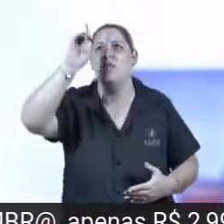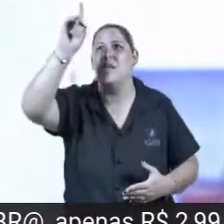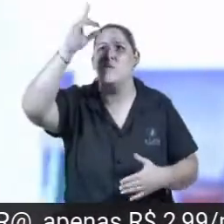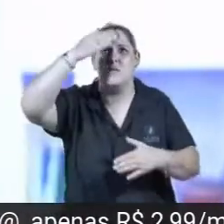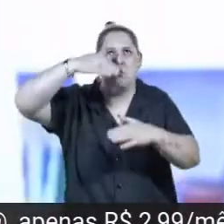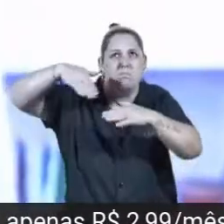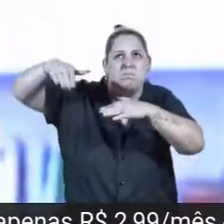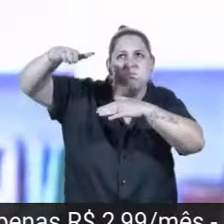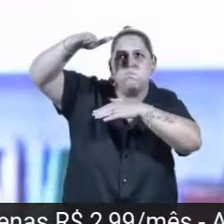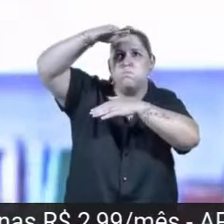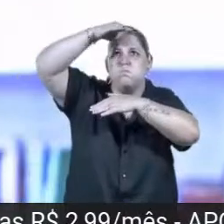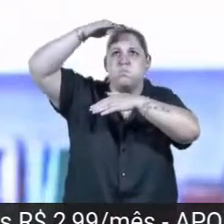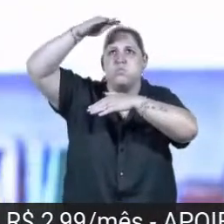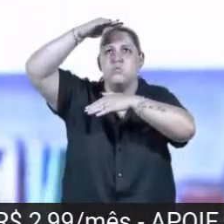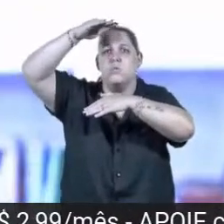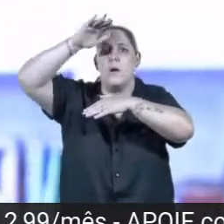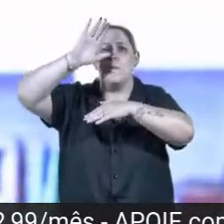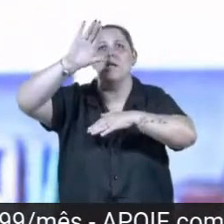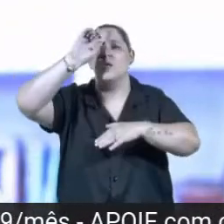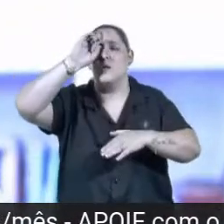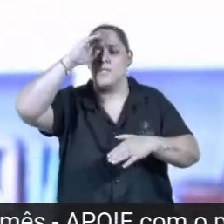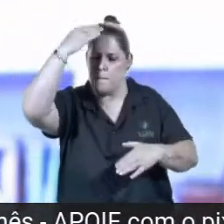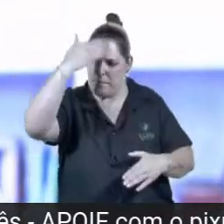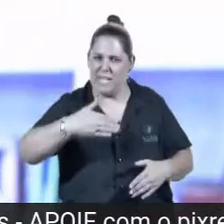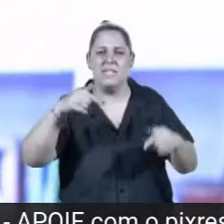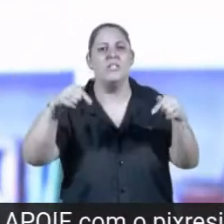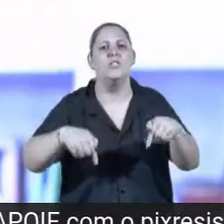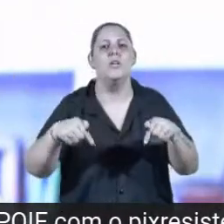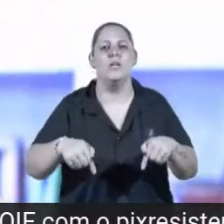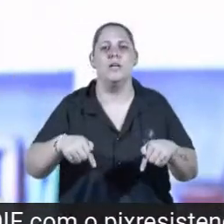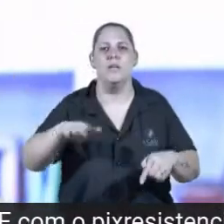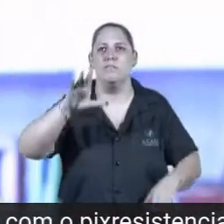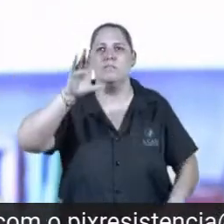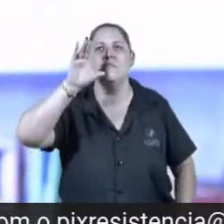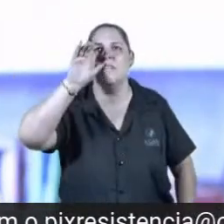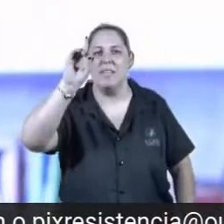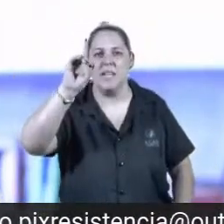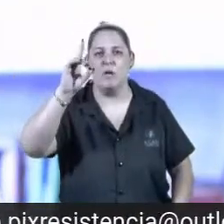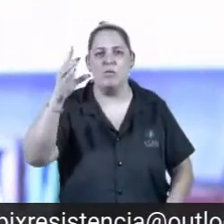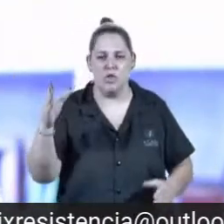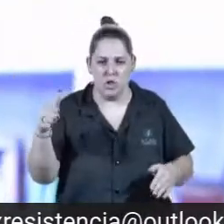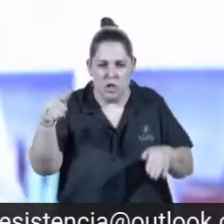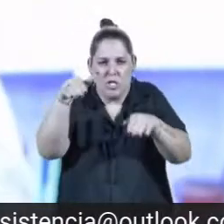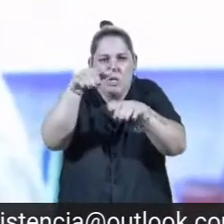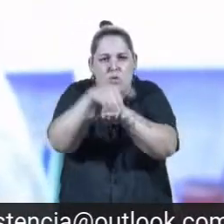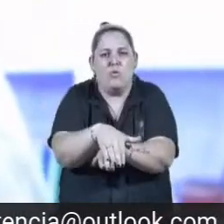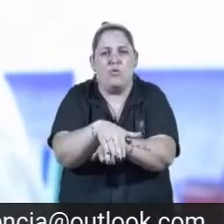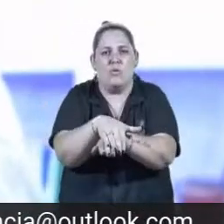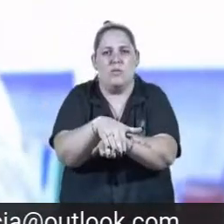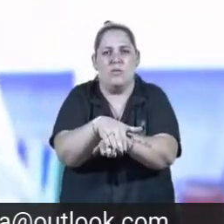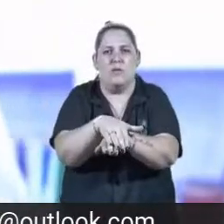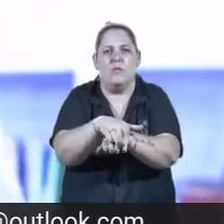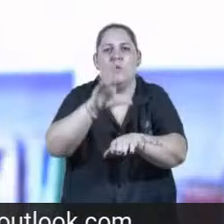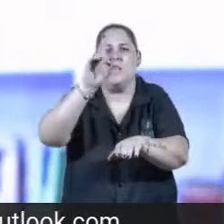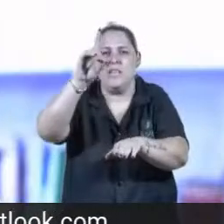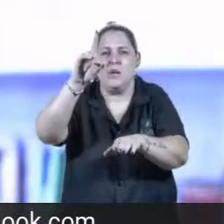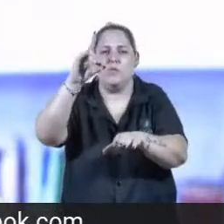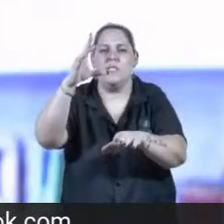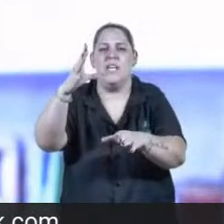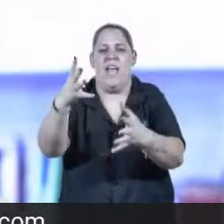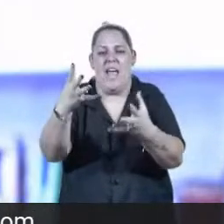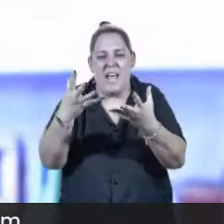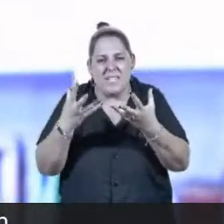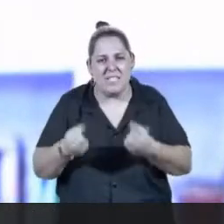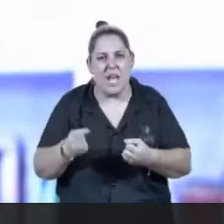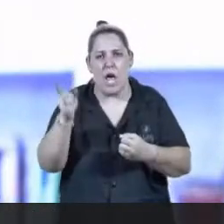todos, é que está no meio de nós. O Deus que eu agradeço é o Deus de inclusão, é o Deus que acolhe, não é o